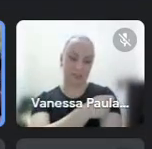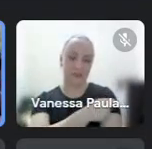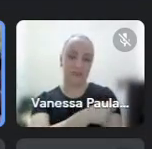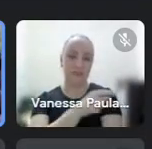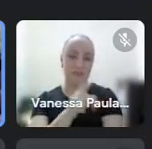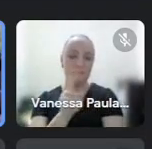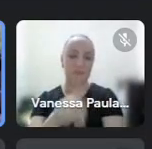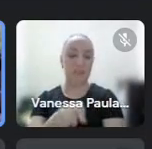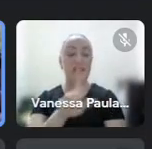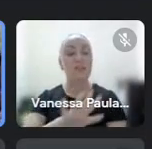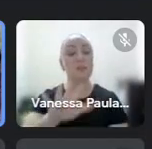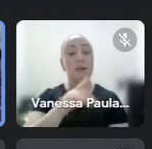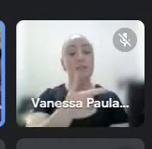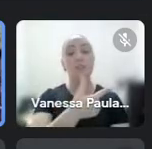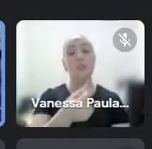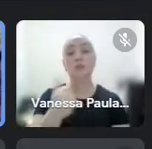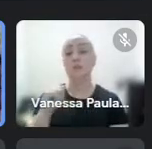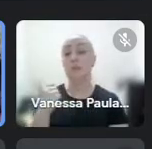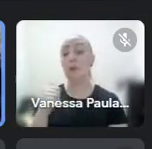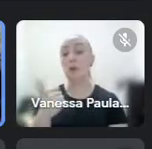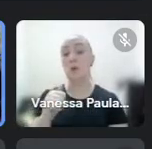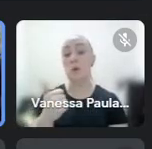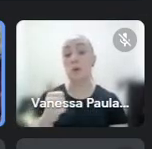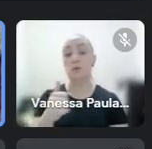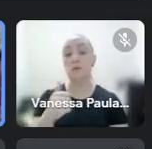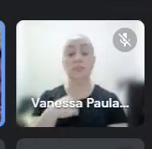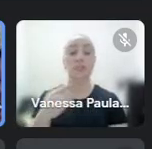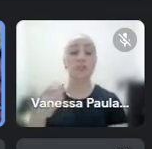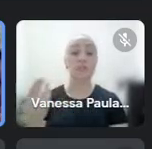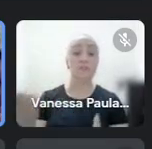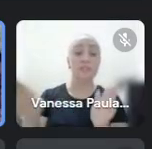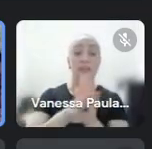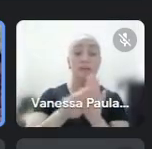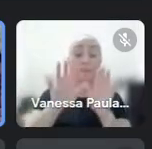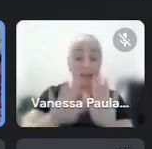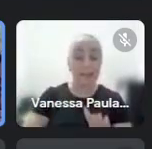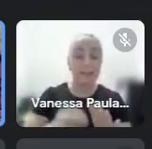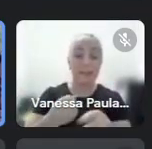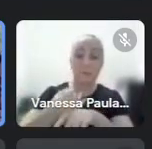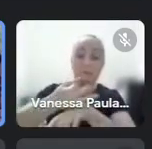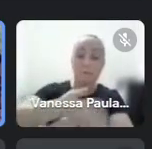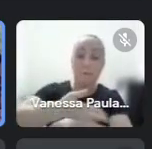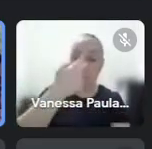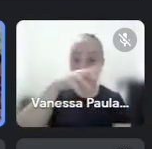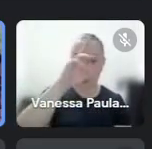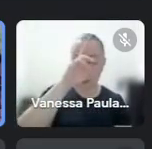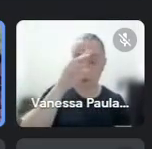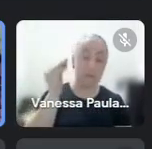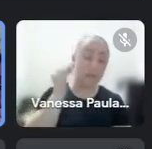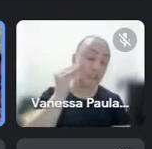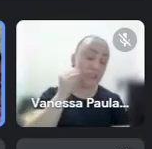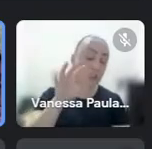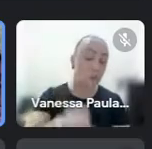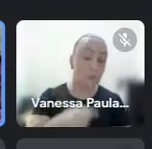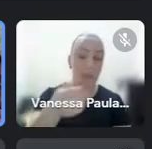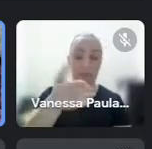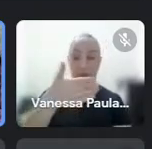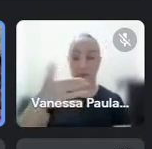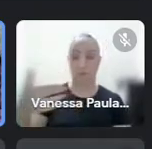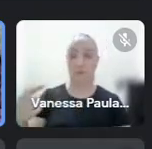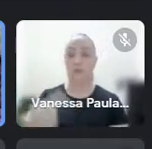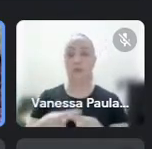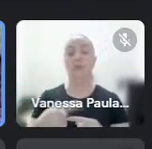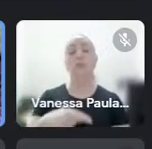aqui de 2011, nós ficamos até meia-noite tentando pegar peixe, porque o